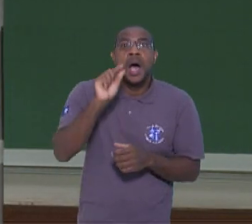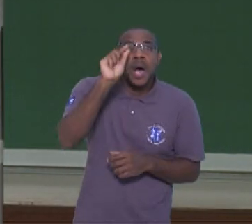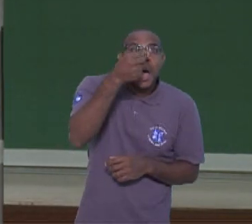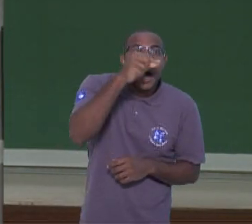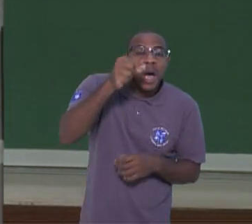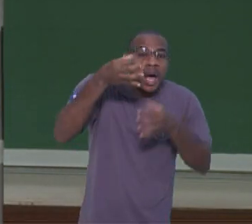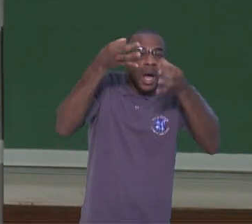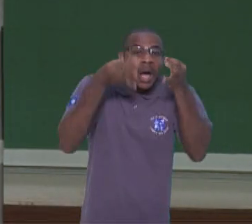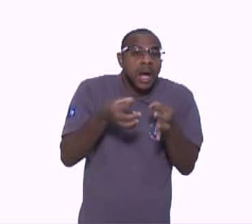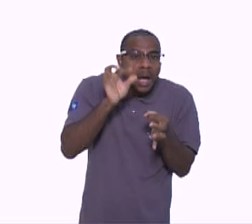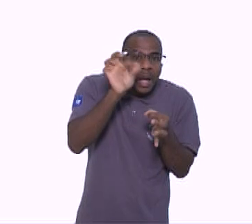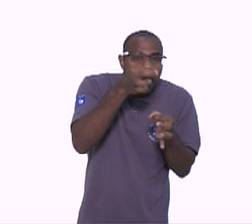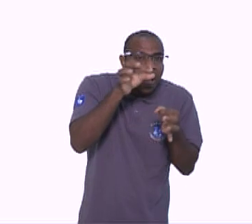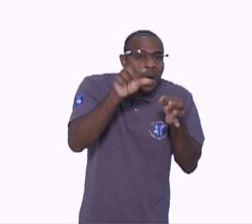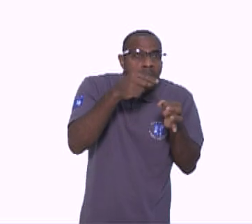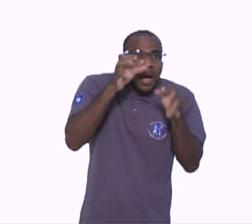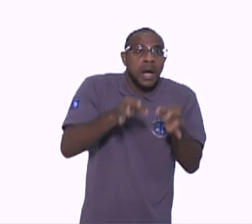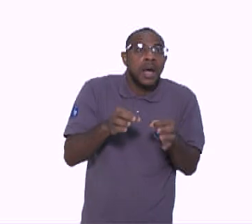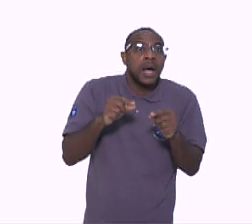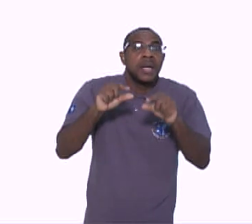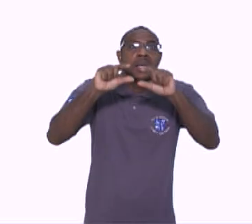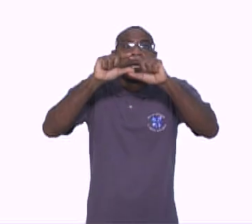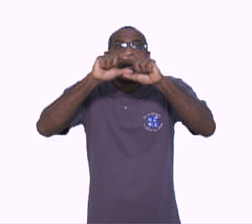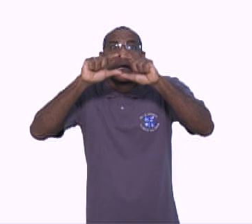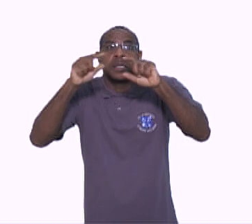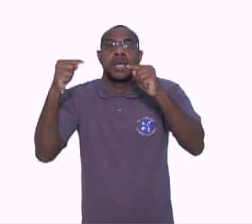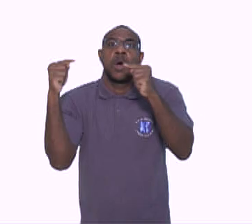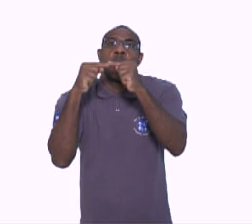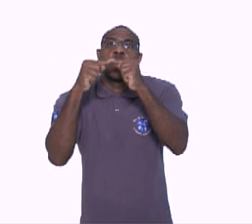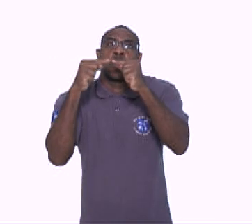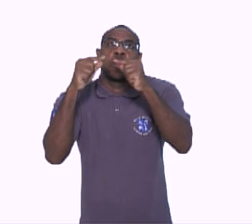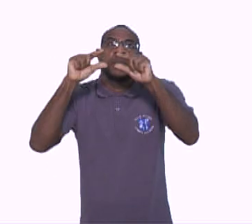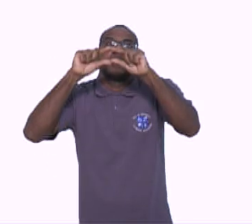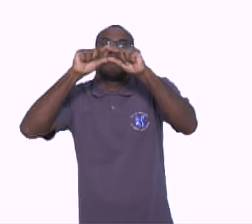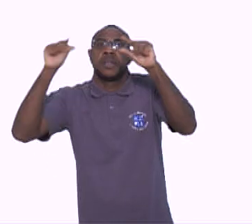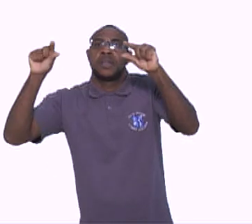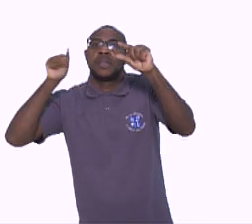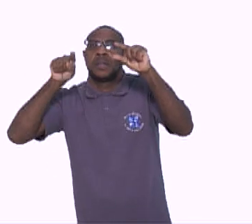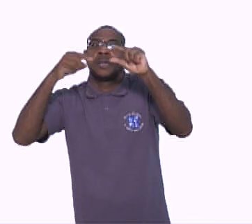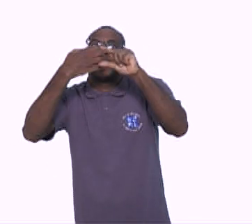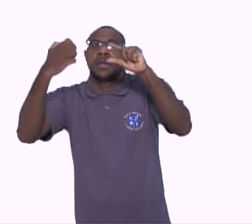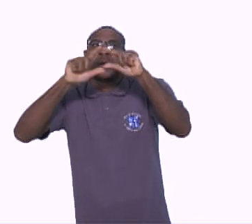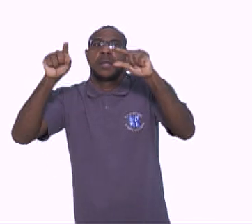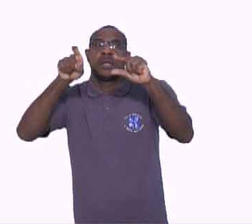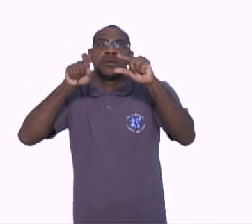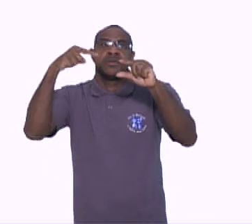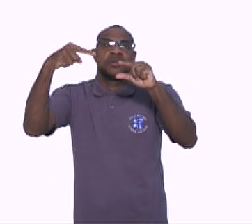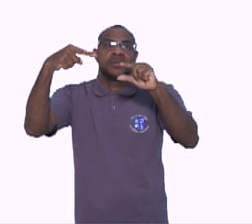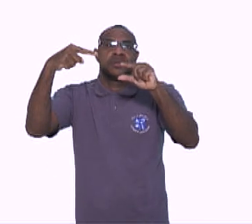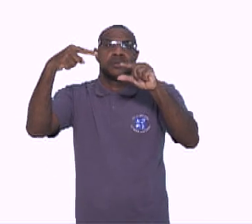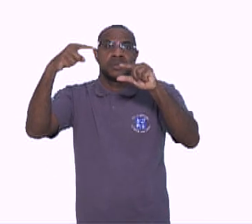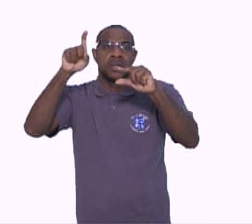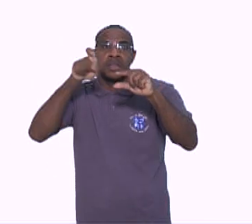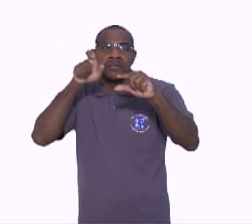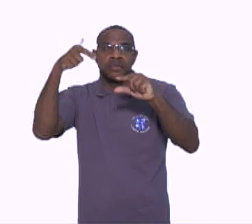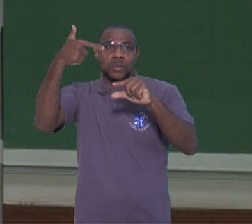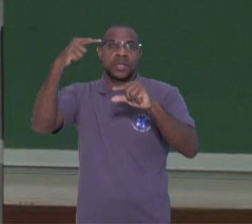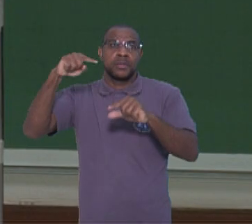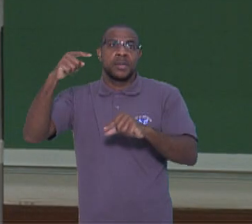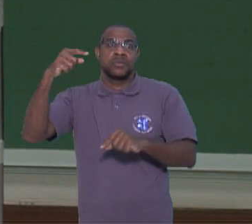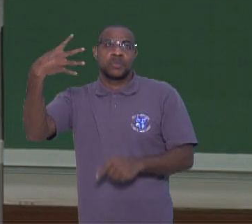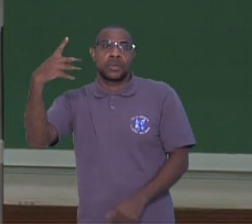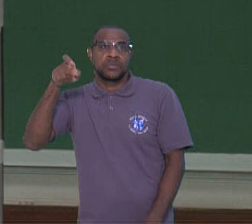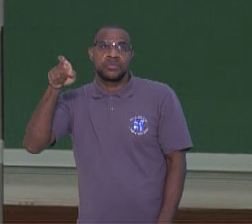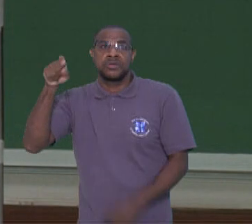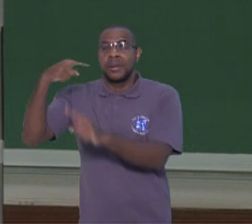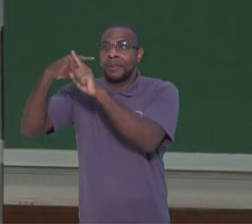alternativa correta que corresponde às raízes da equação x ao quadrado menos 4x mais 3 igual a zero. Então,